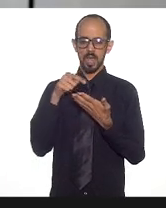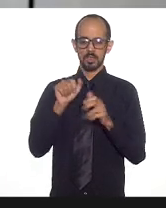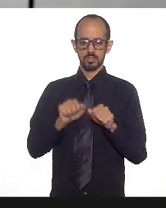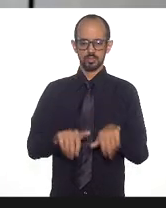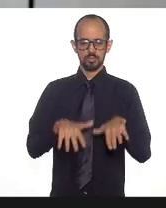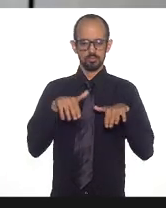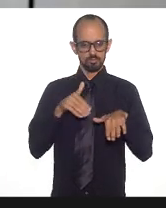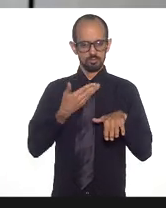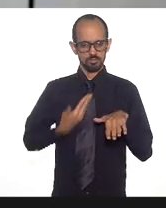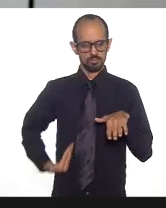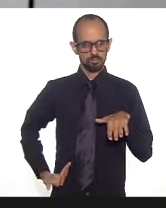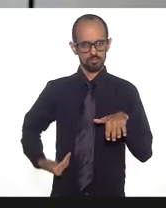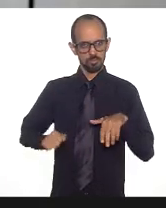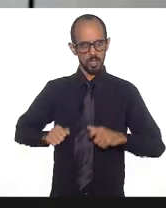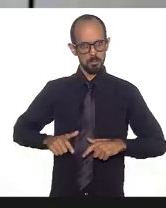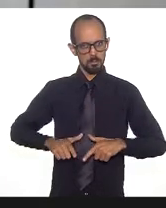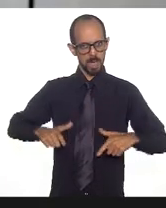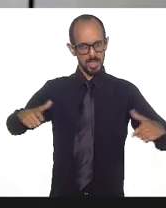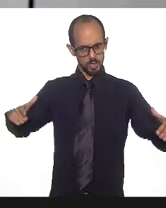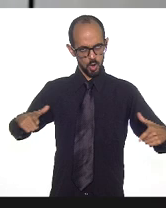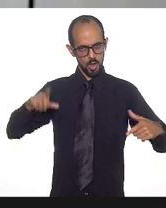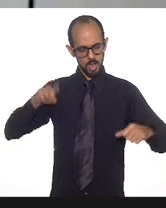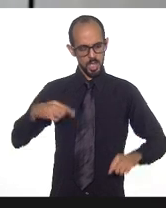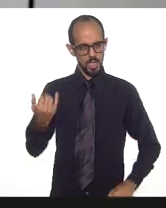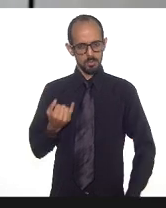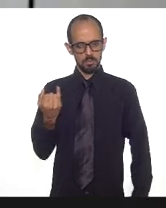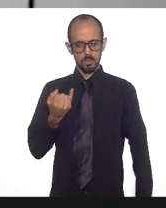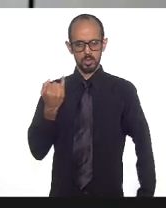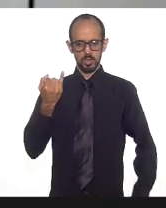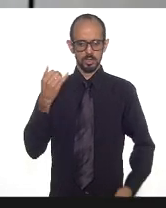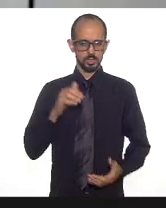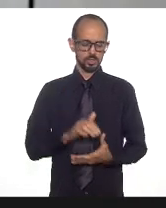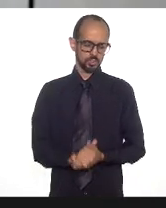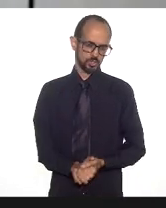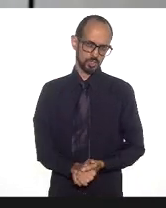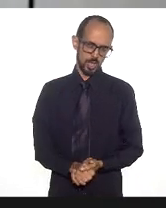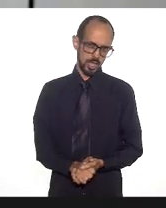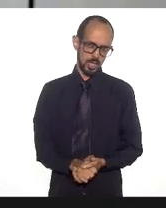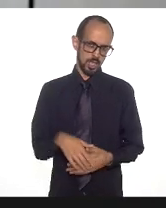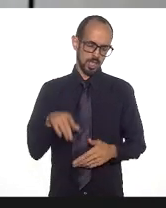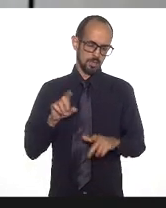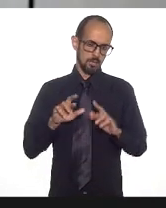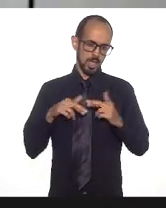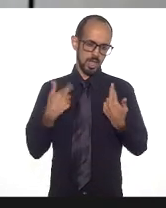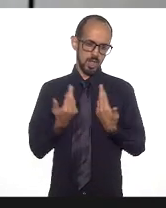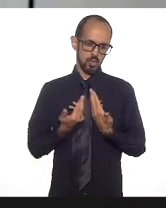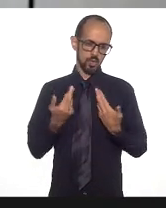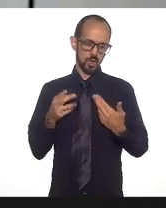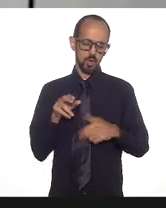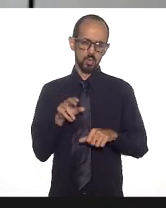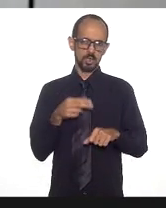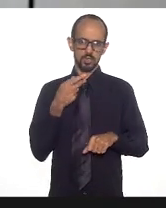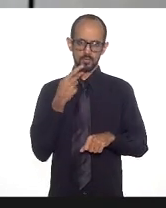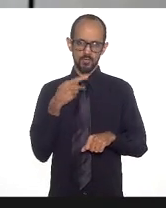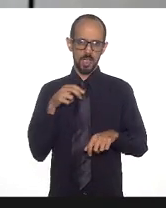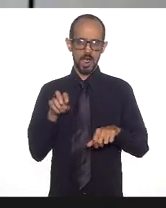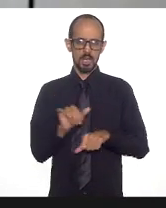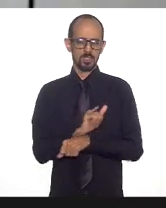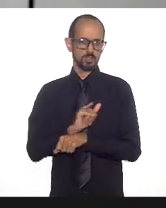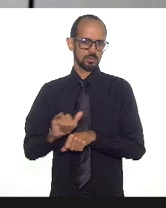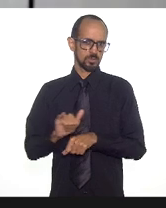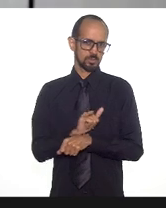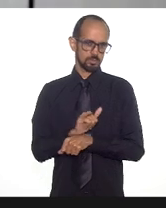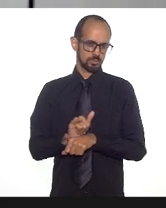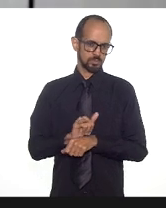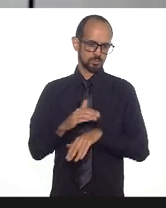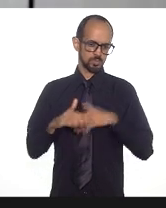realmente uma reunião de fundo, né? Uma reunião onde se tratem de temas estratégicos do desenvolvimento do